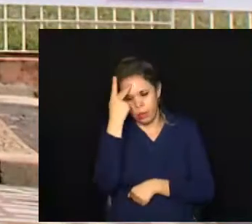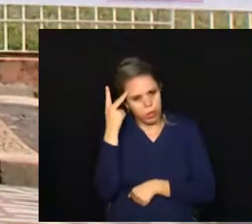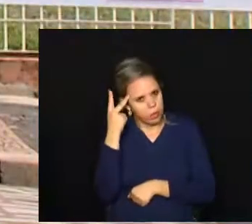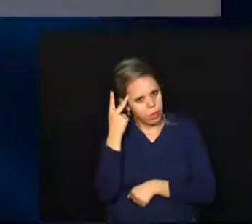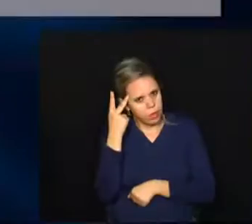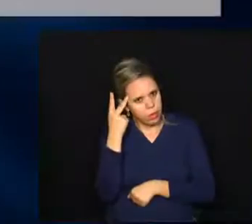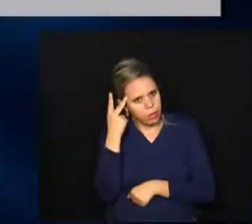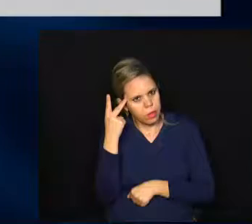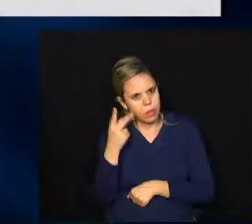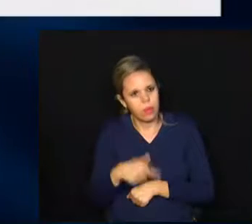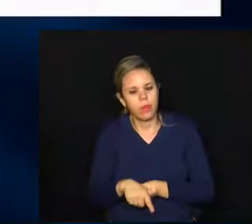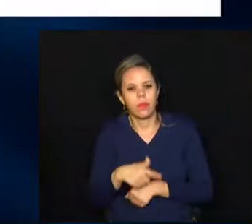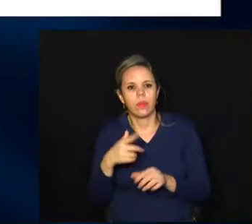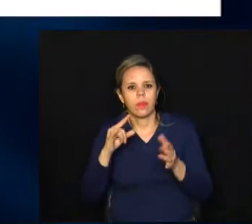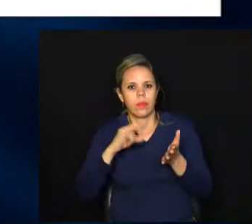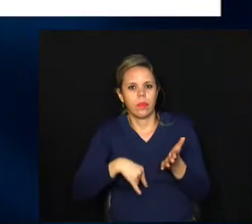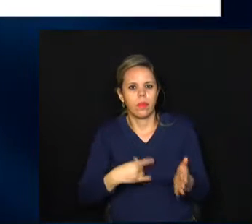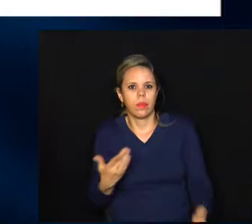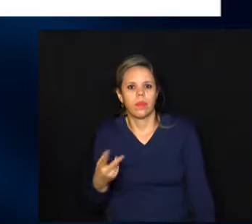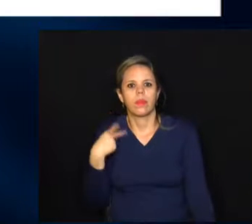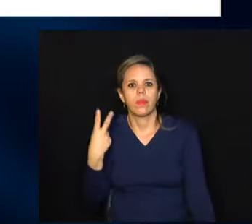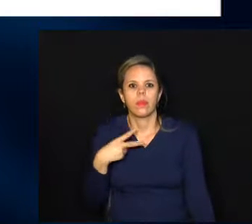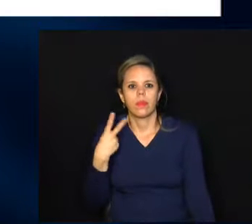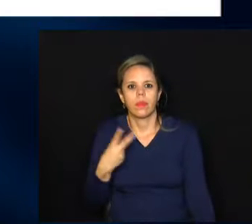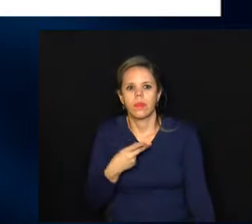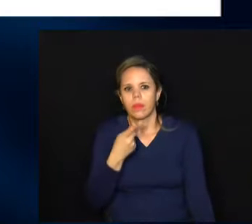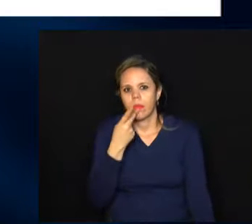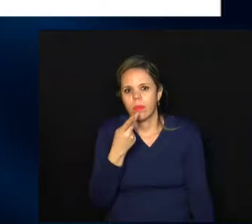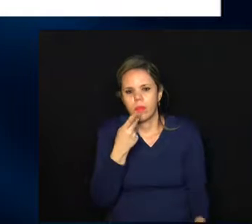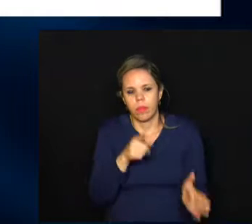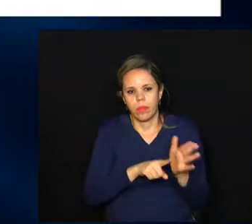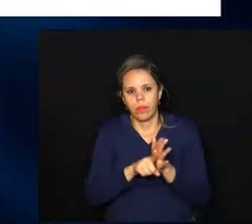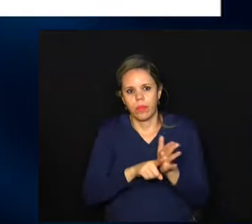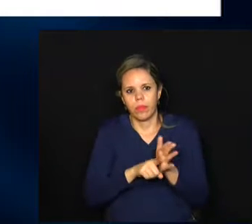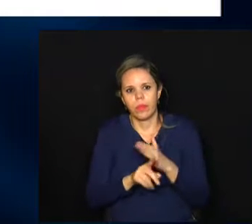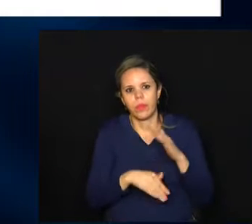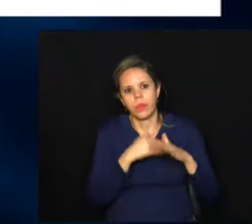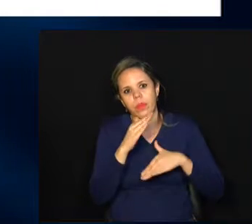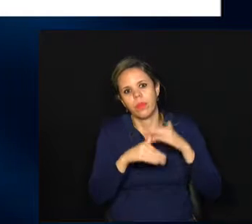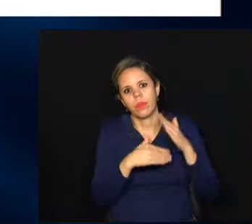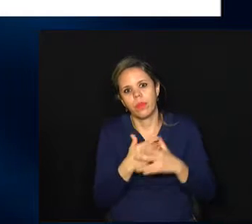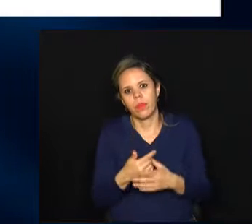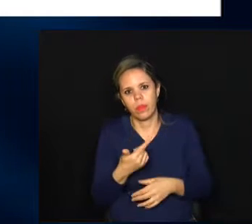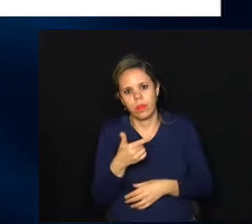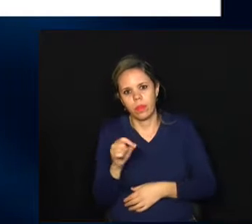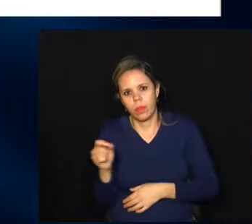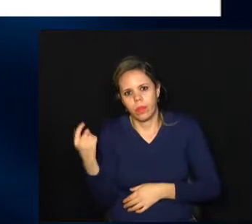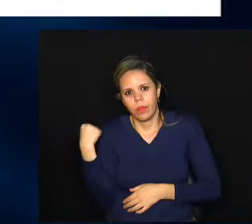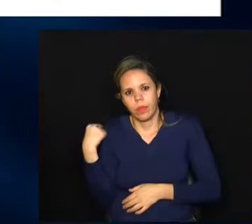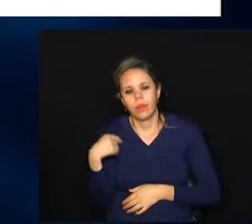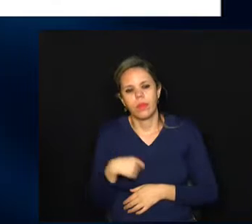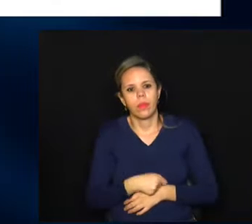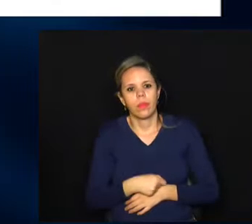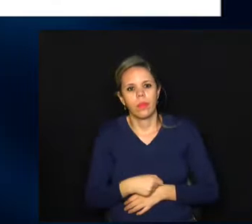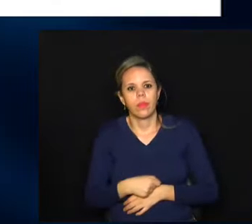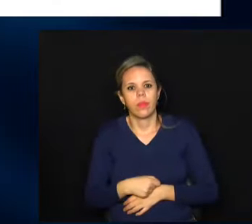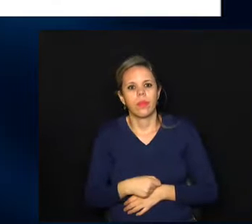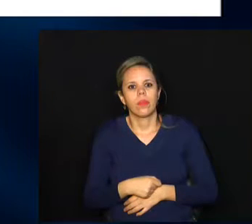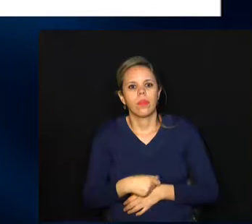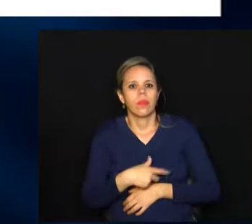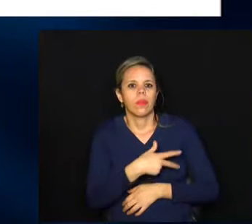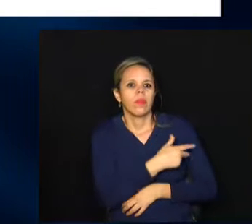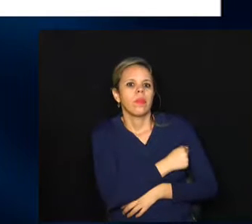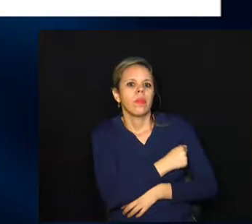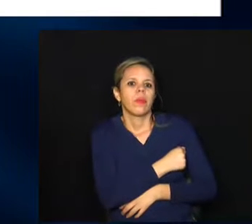só vez. No documento, o vereador cita essas pesquisas desenvolvidas desde 2020, que relacionam